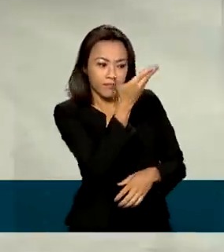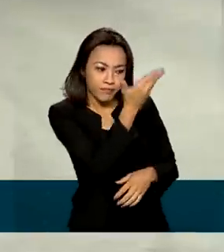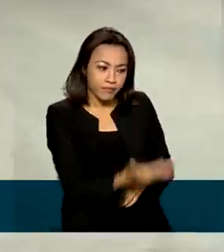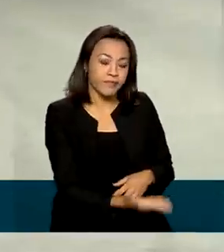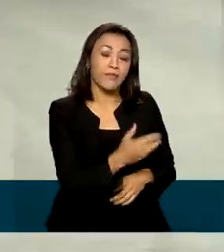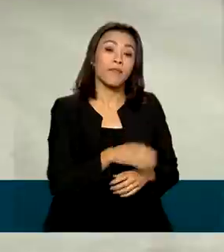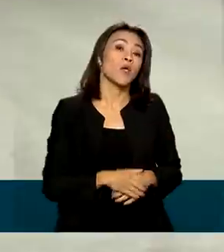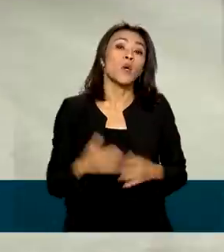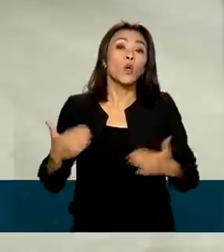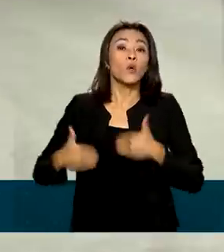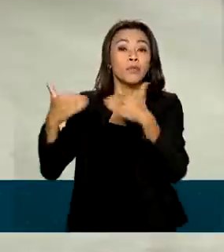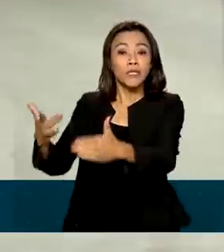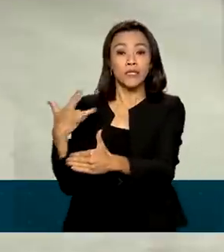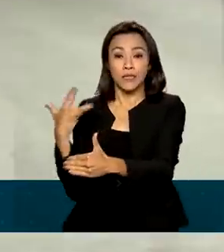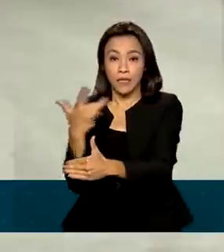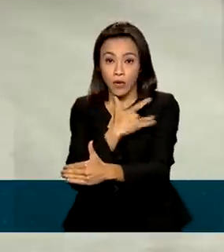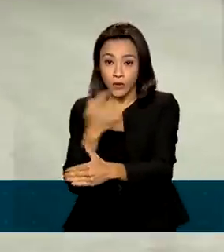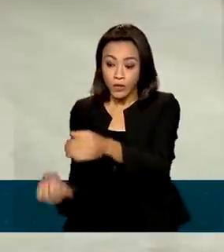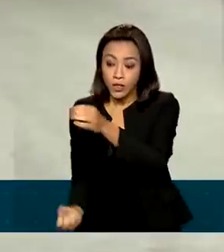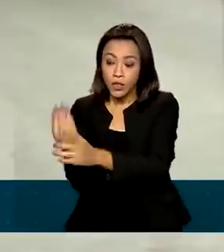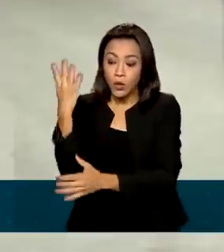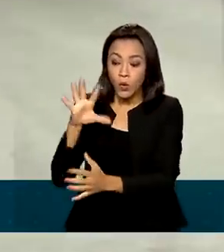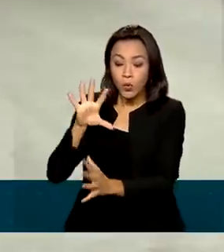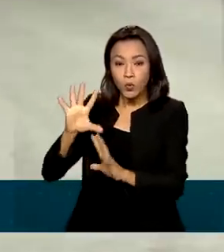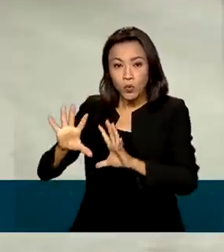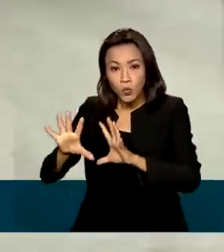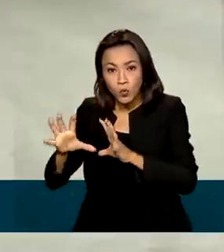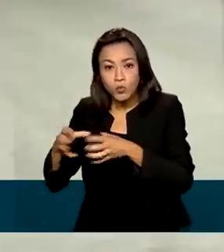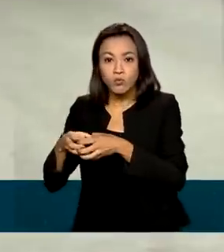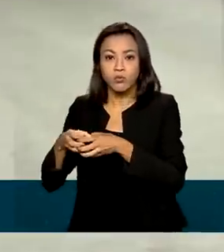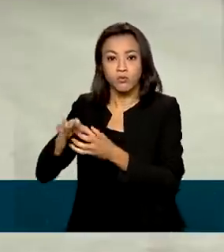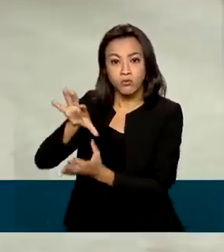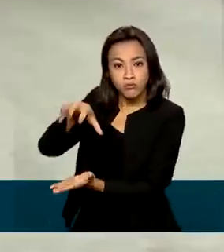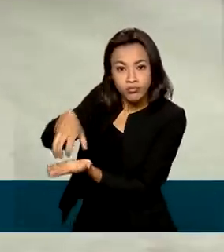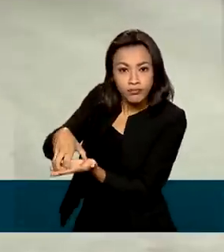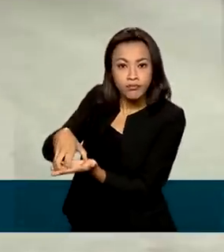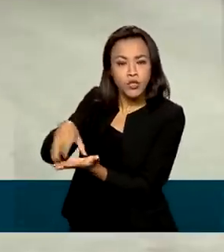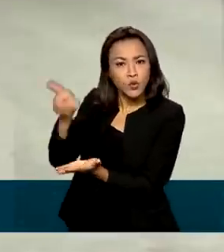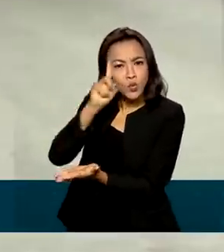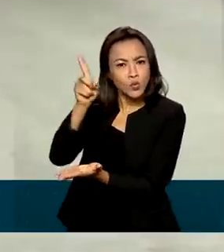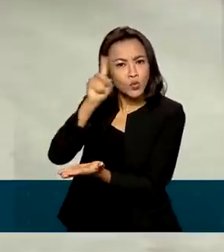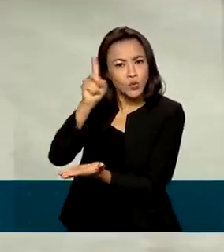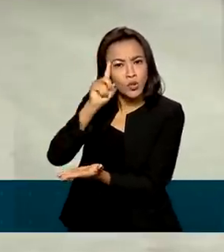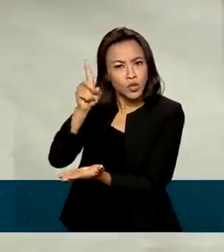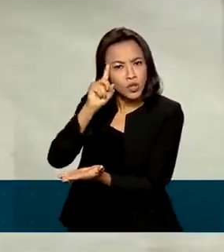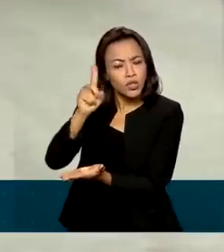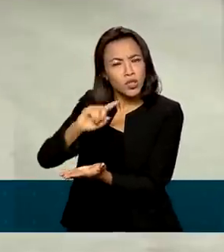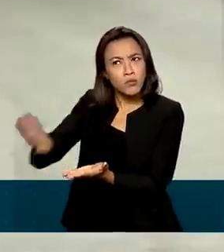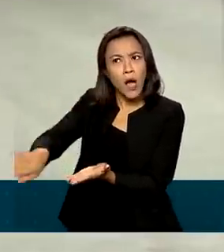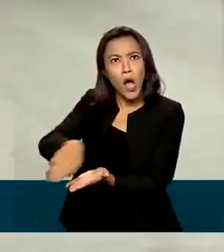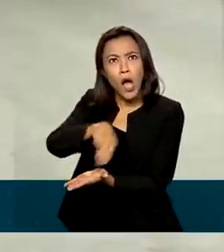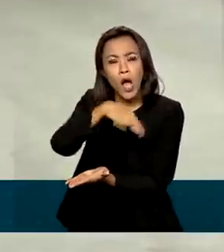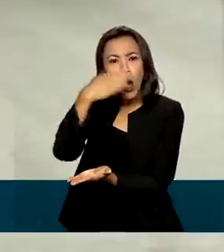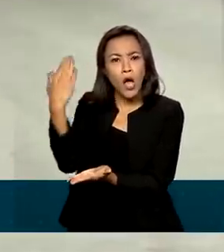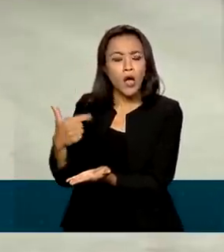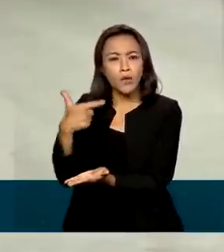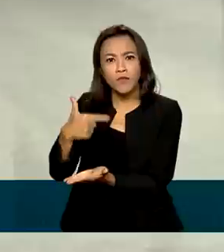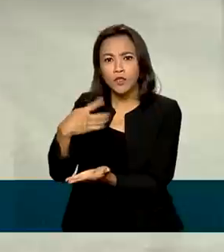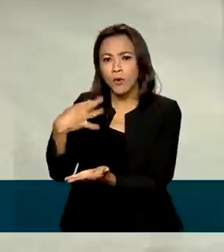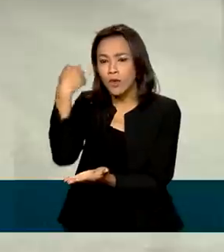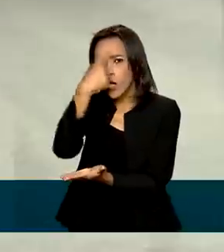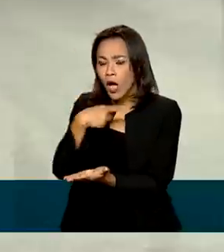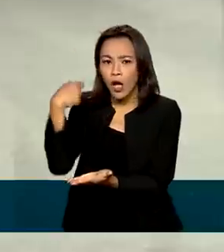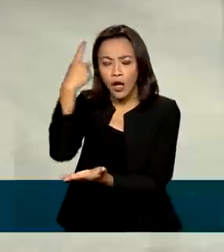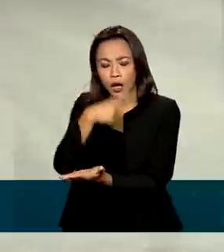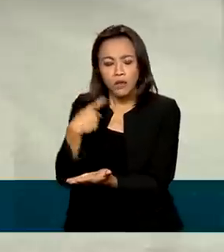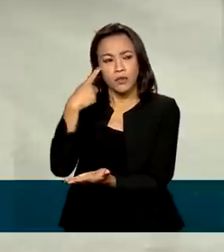da Saúde e instalou um centro de operações e emergências que funciona todos os dias inclusive aos fins de semana esse